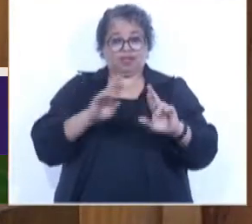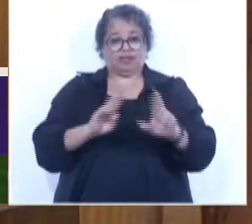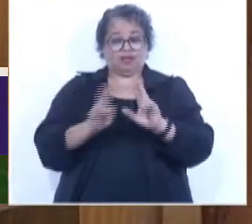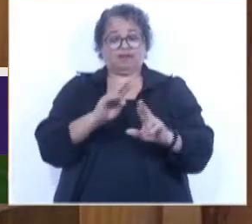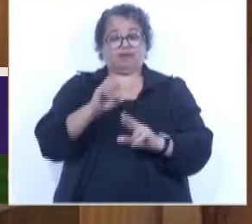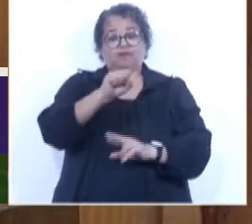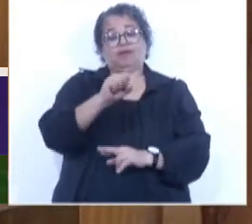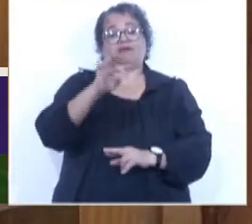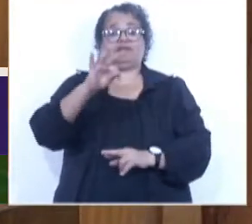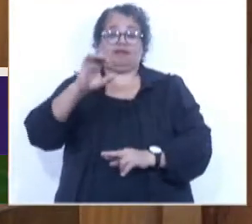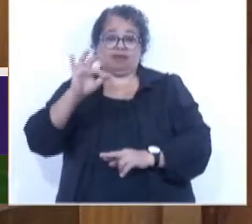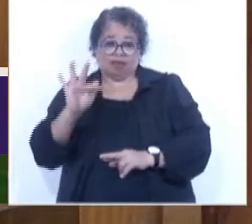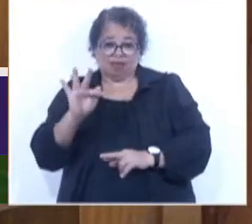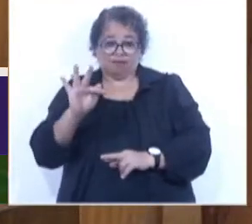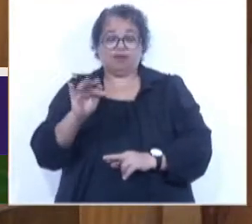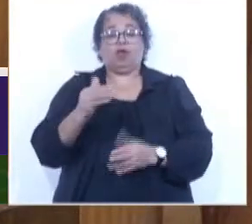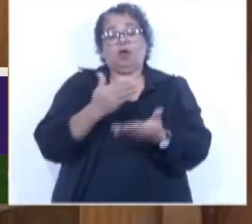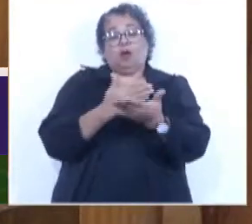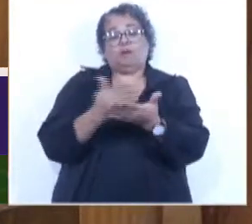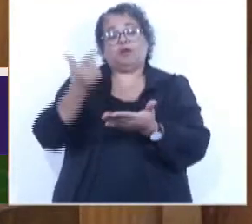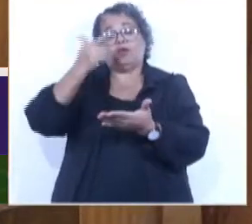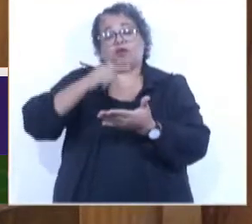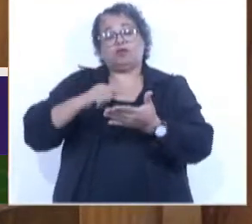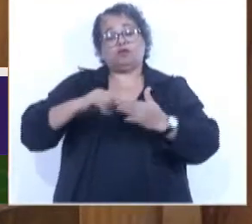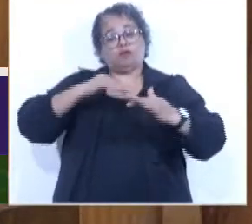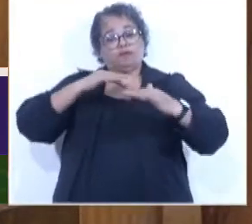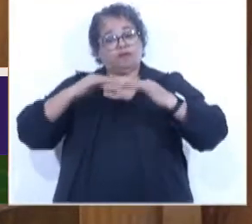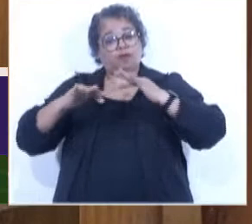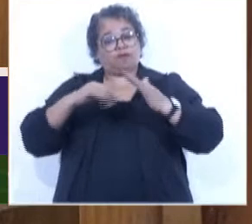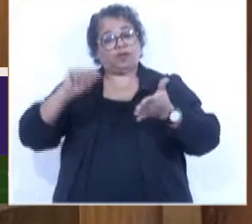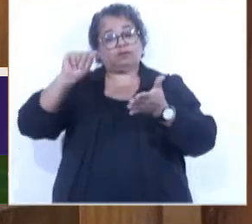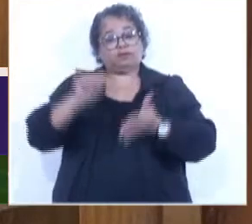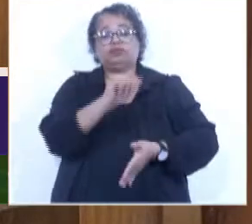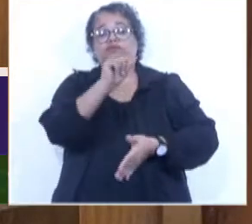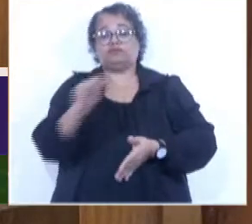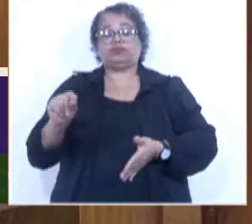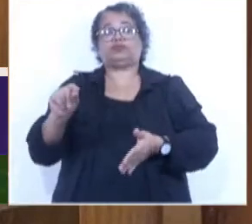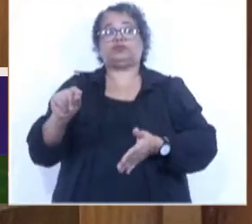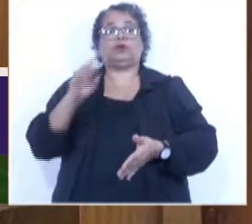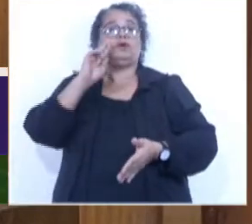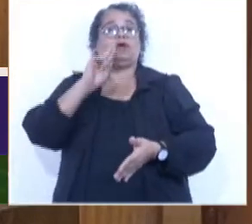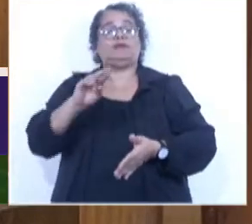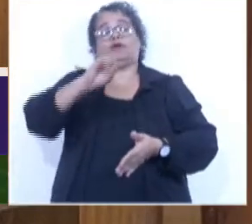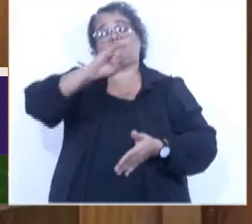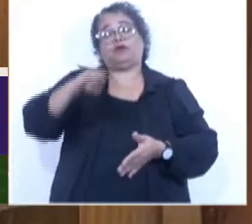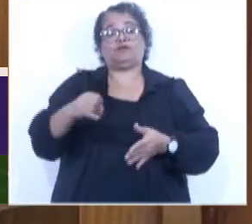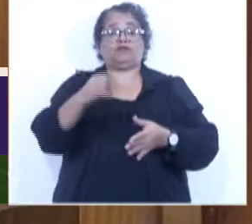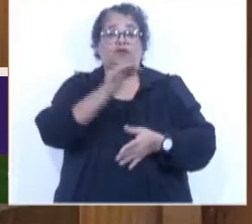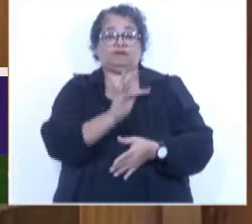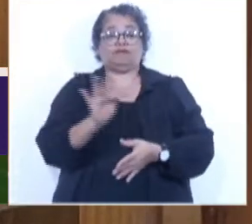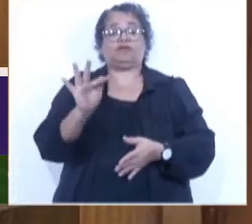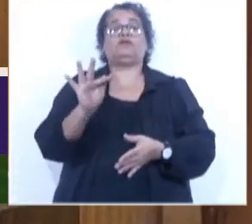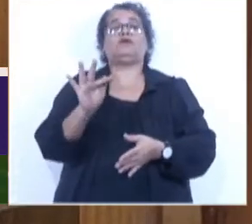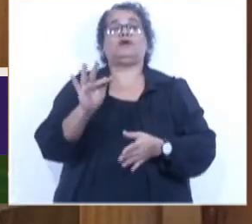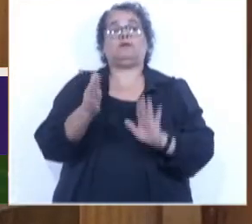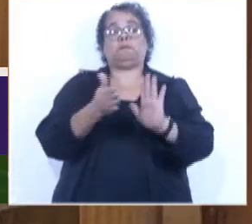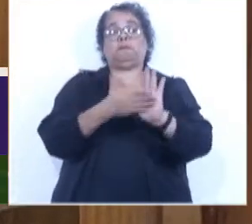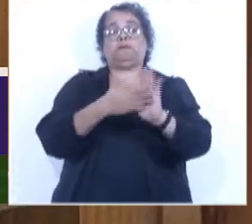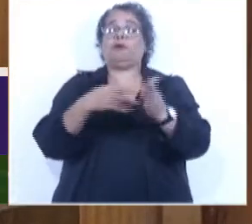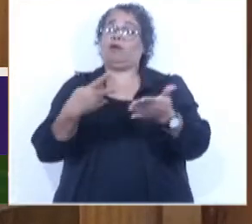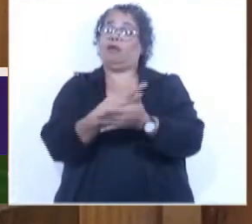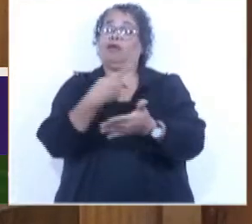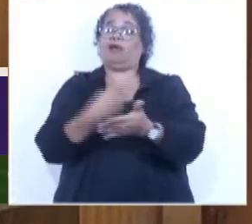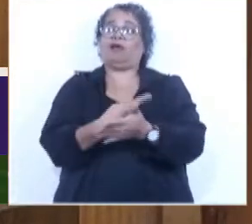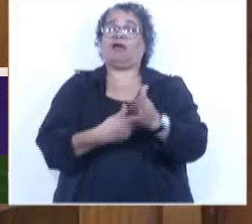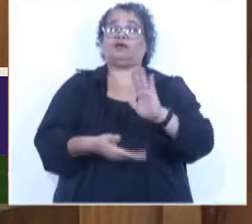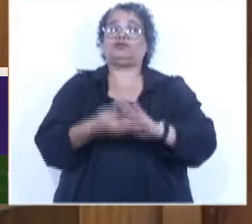nova etapa de lutas se iniciará para anularmos as decisões da Justiça Federal pautadas errôneamente na revogação